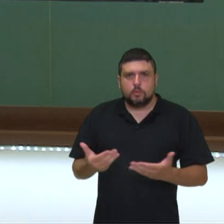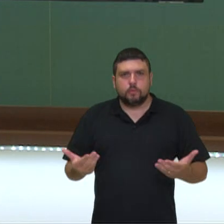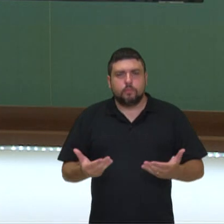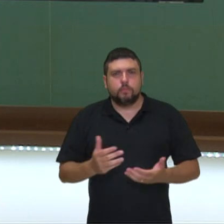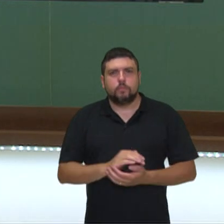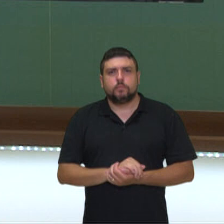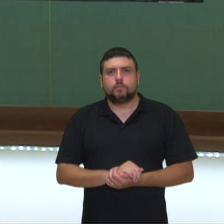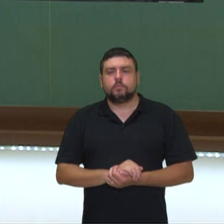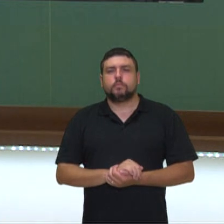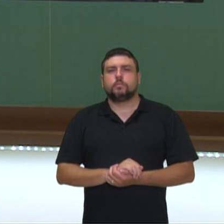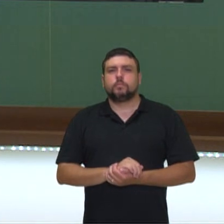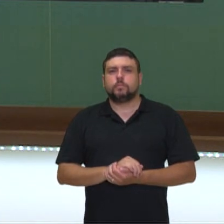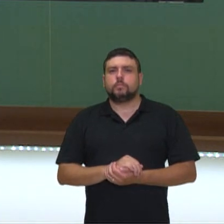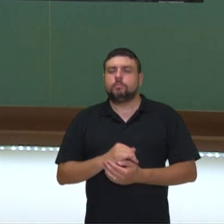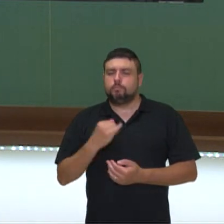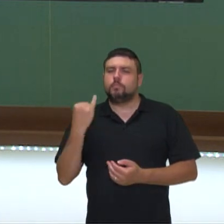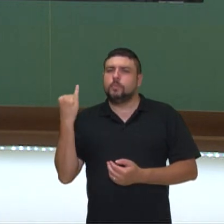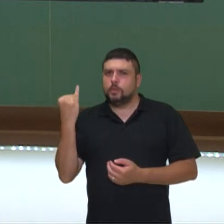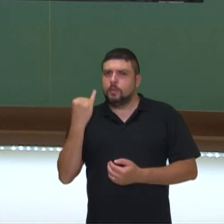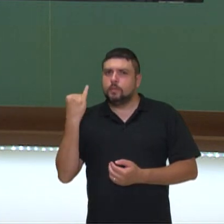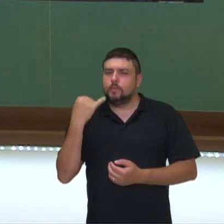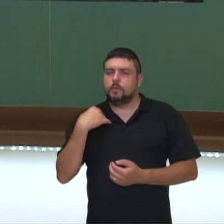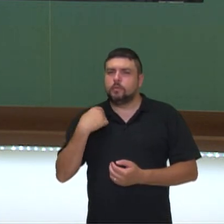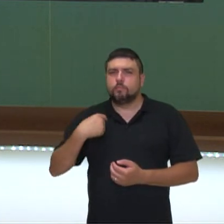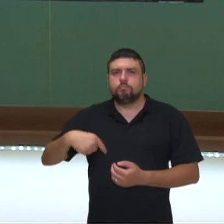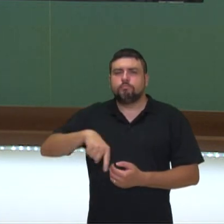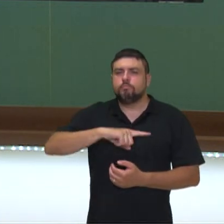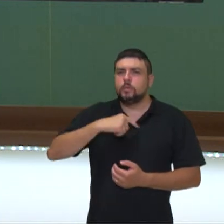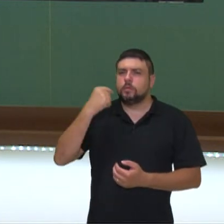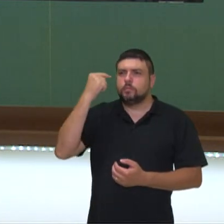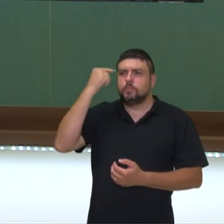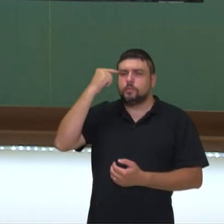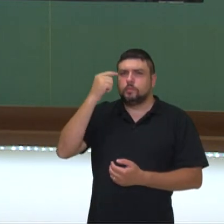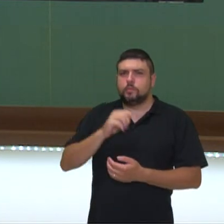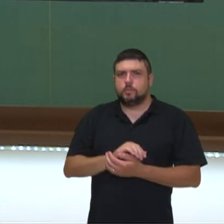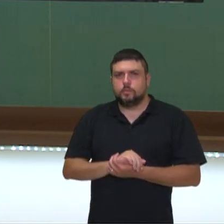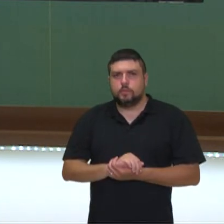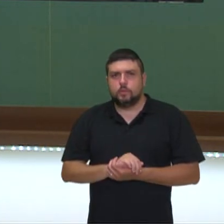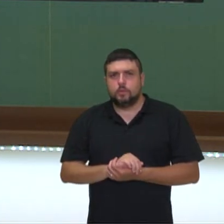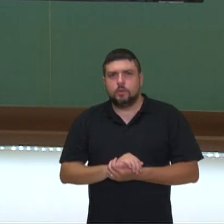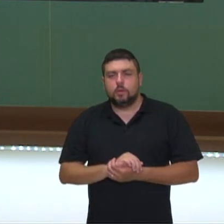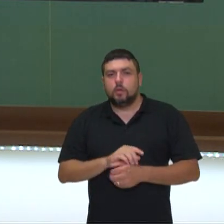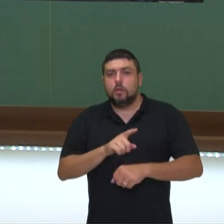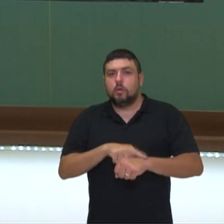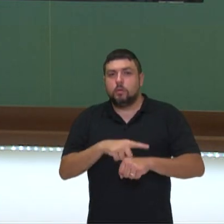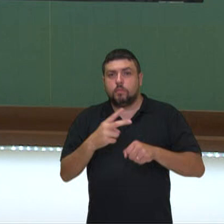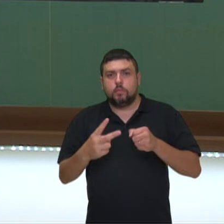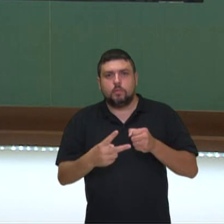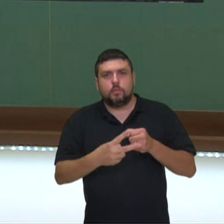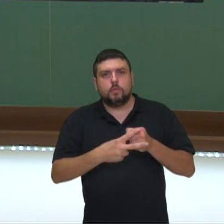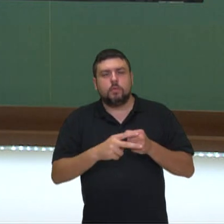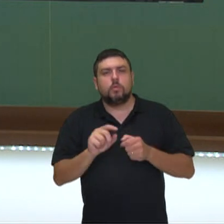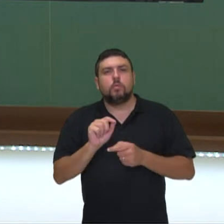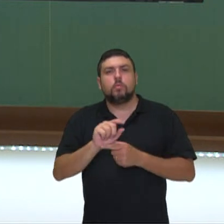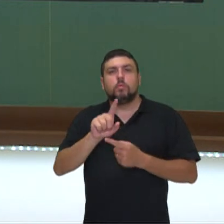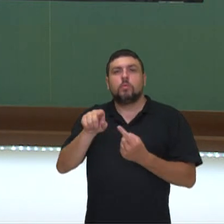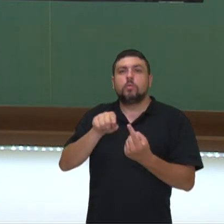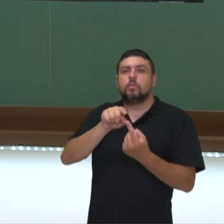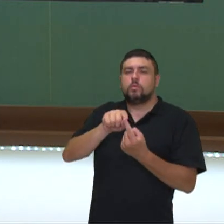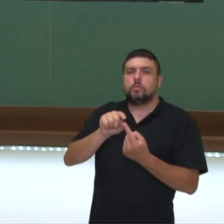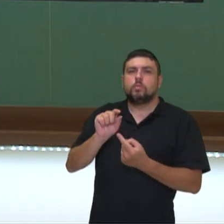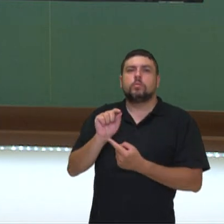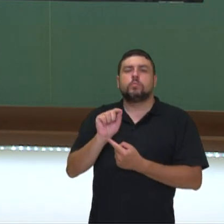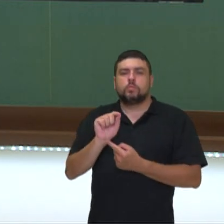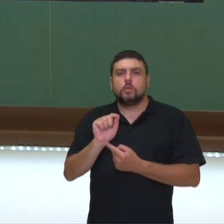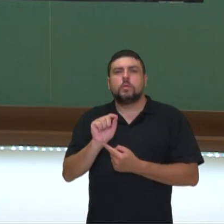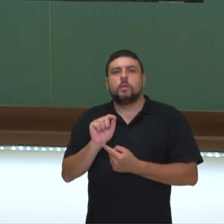eu frisar isso daqui, tá bom? Em relação ao presente perfeito. Um tempo verbal utilizado, cujo objetivo é justamente um deles, né?